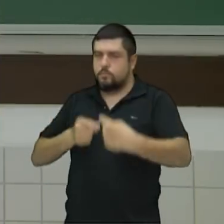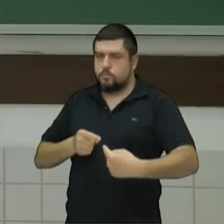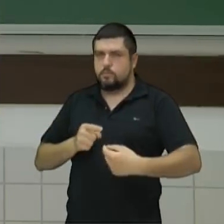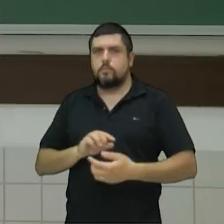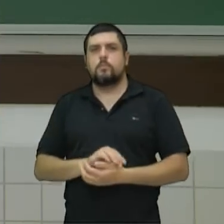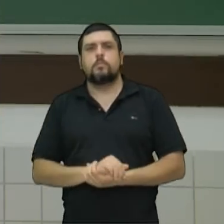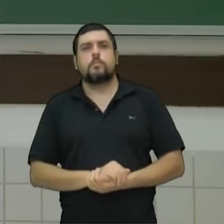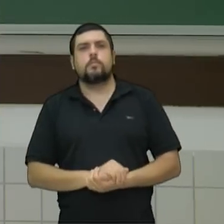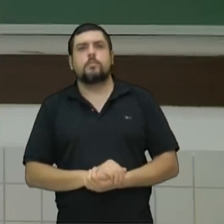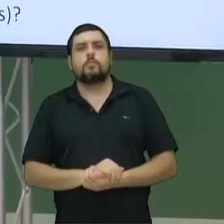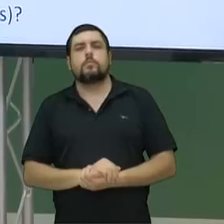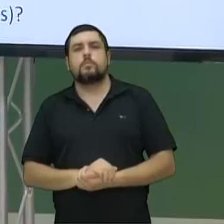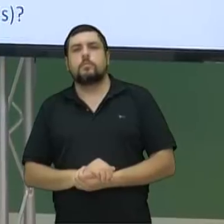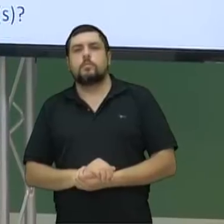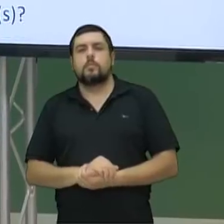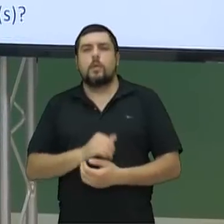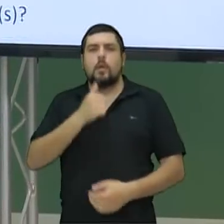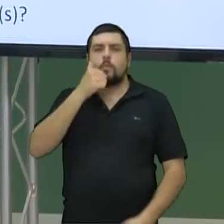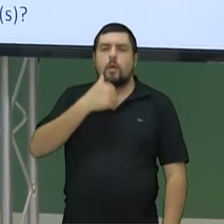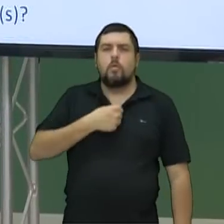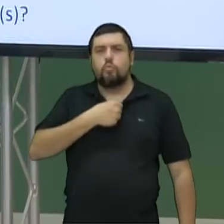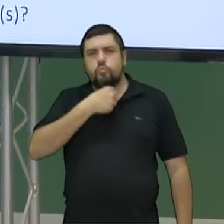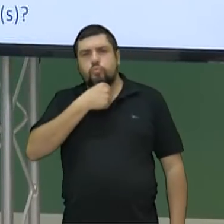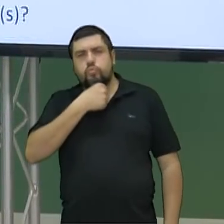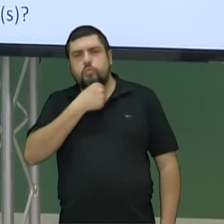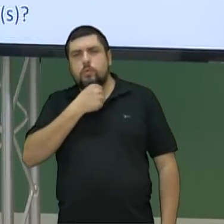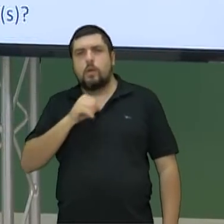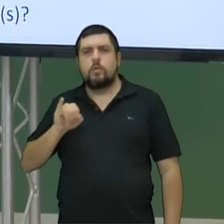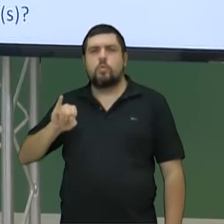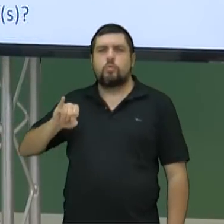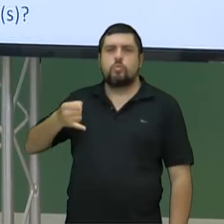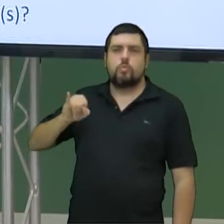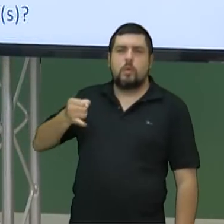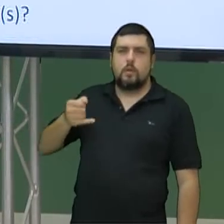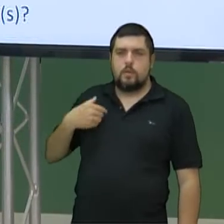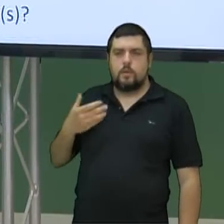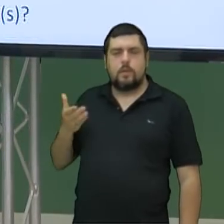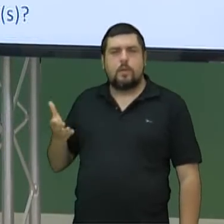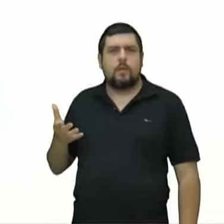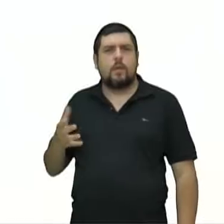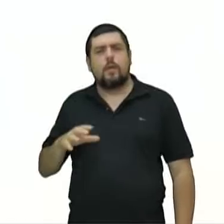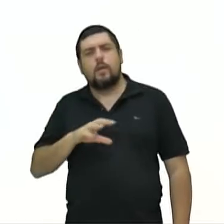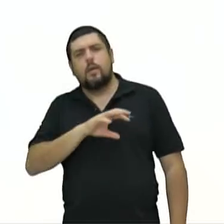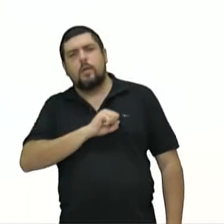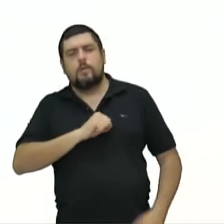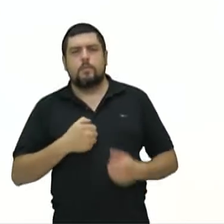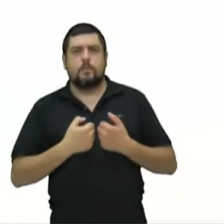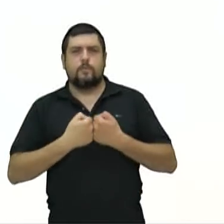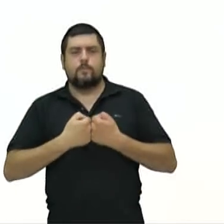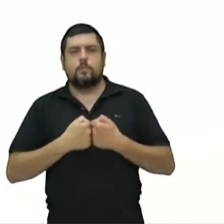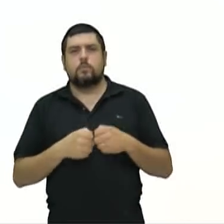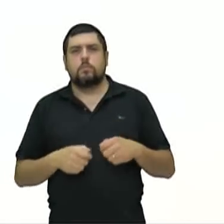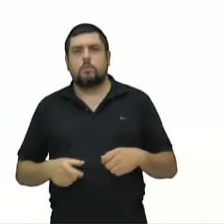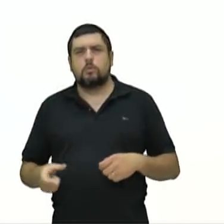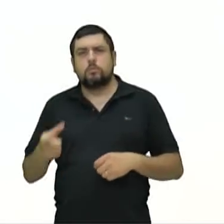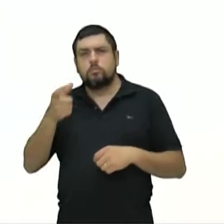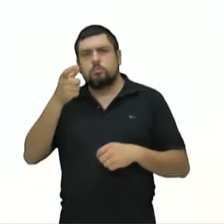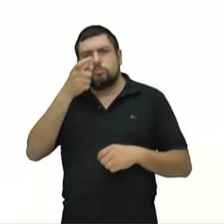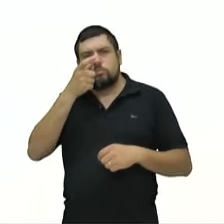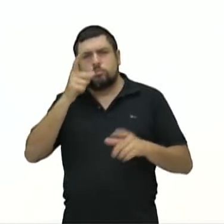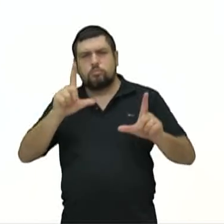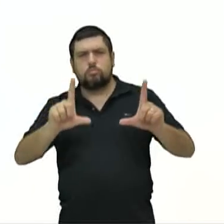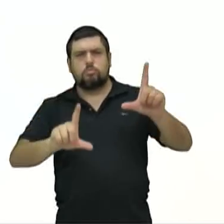Certo? A vovó Jurcleide, ela gosta muito de física, né? Vovó Jurcleide estava assistindo o lançamento do foguete